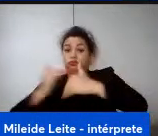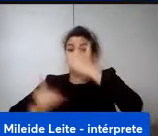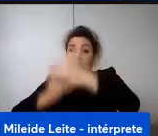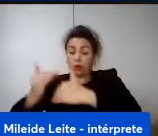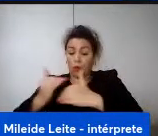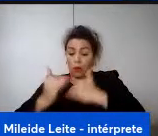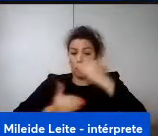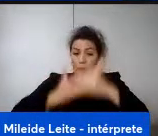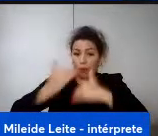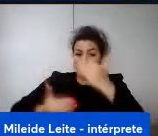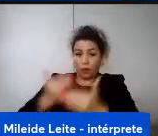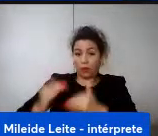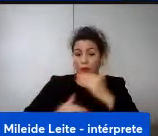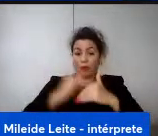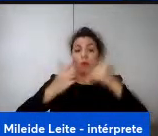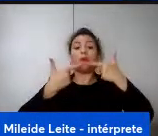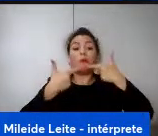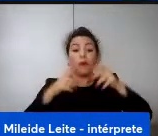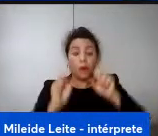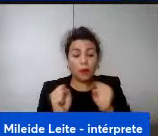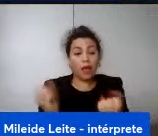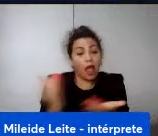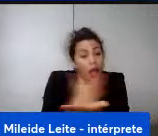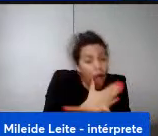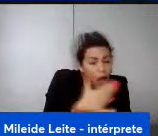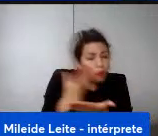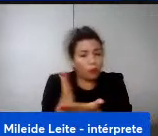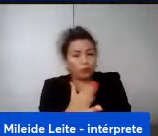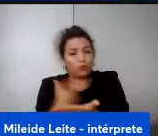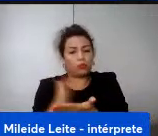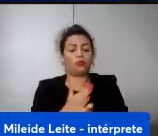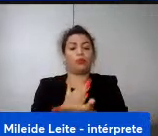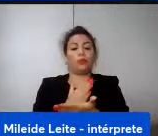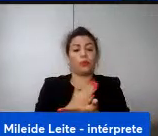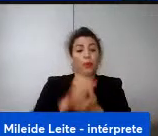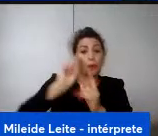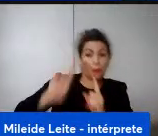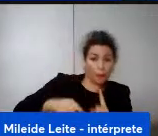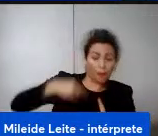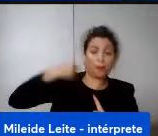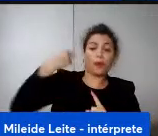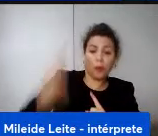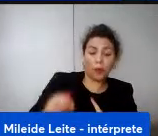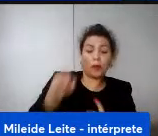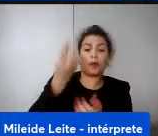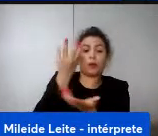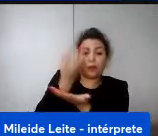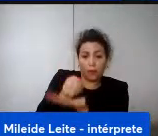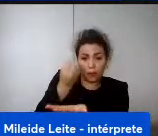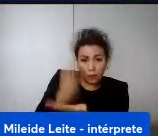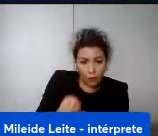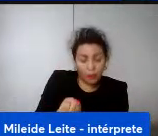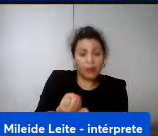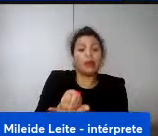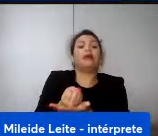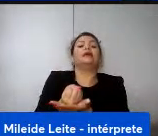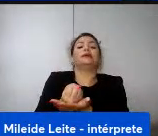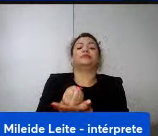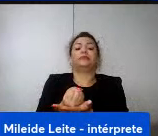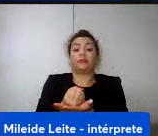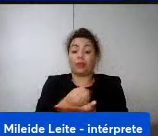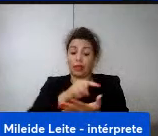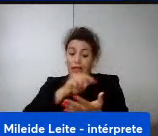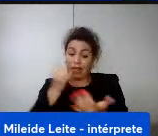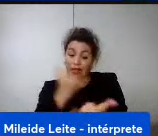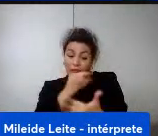processo de desenvolvimento linguístico, alguns deles até posteriores à alfabetização propriamente dita, esses